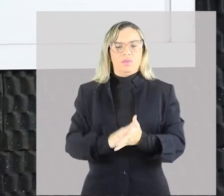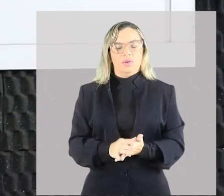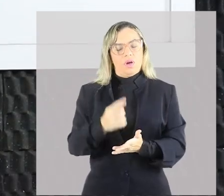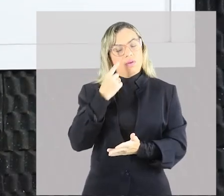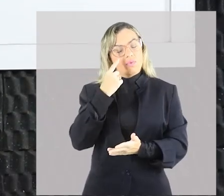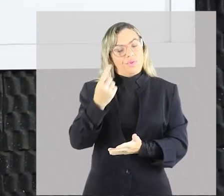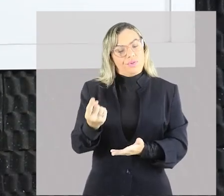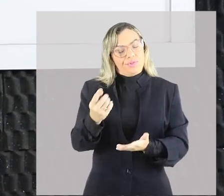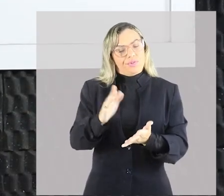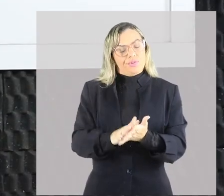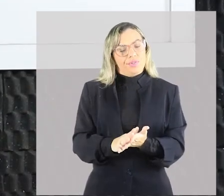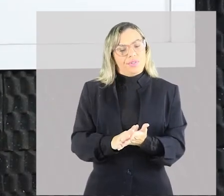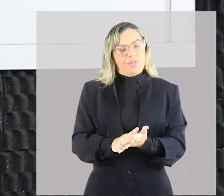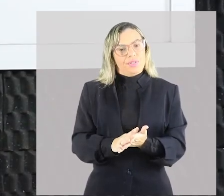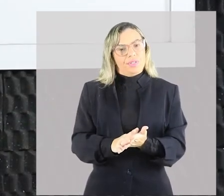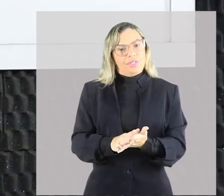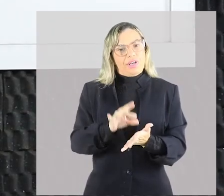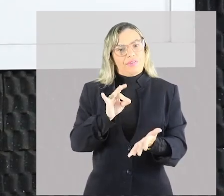Elemento 2